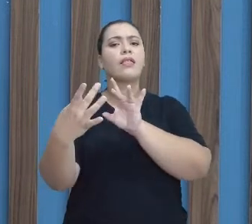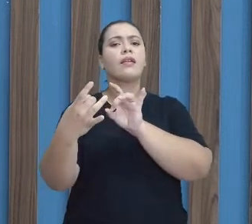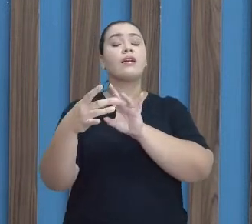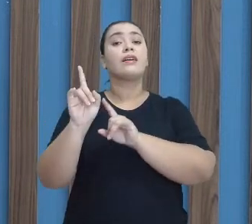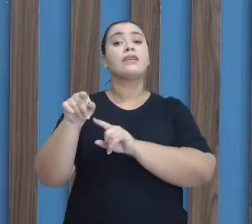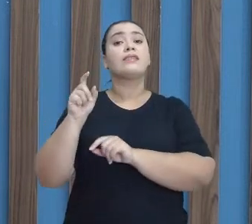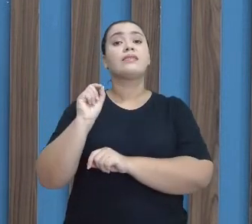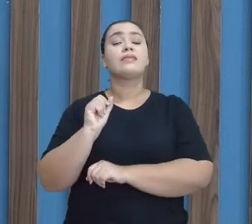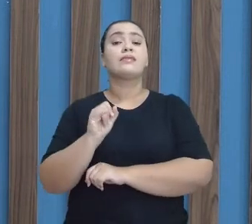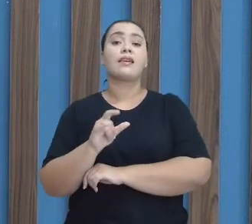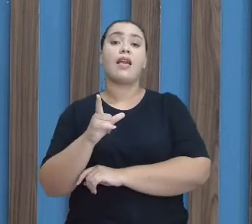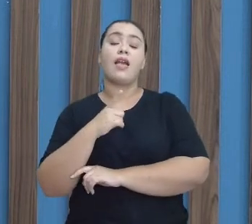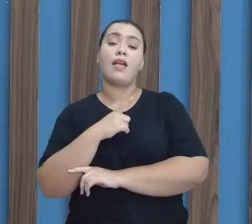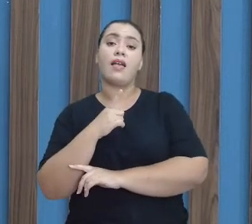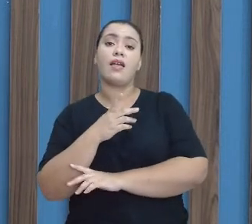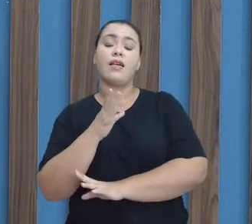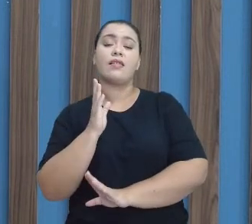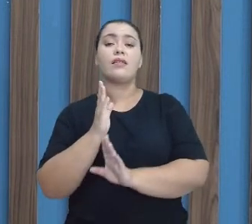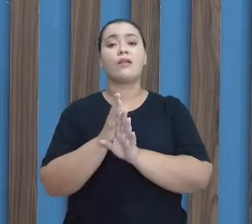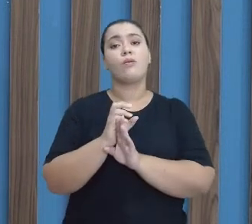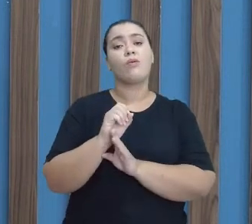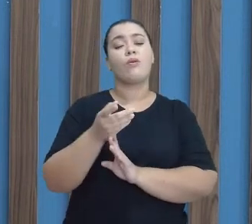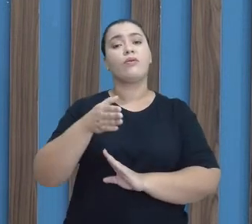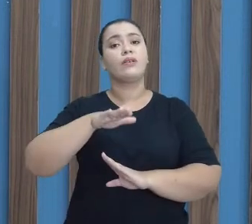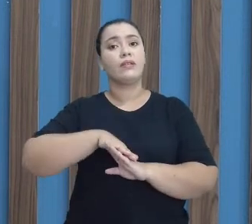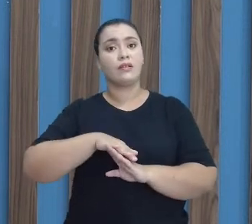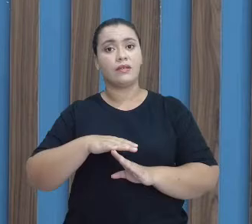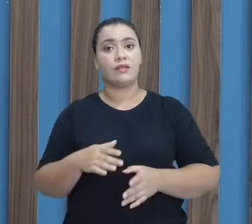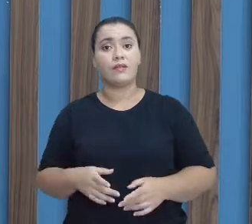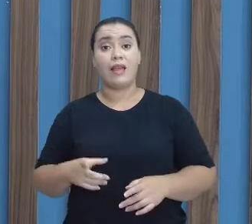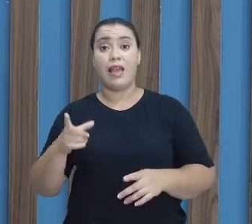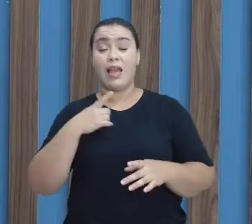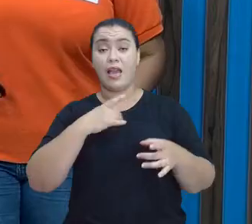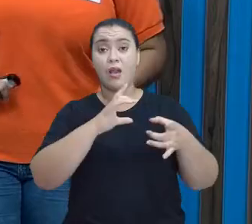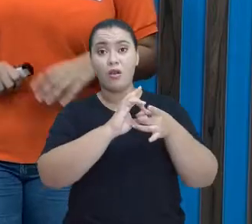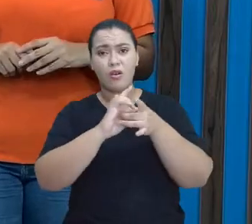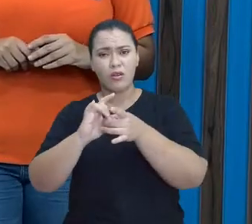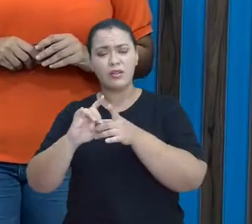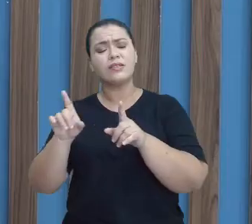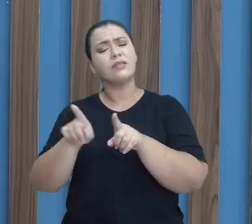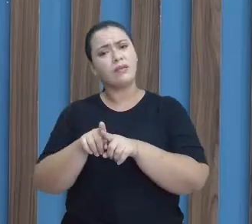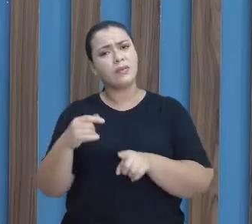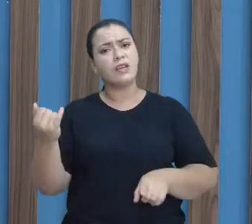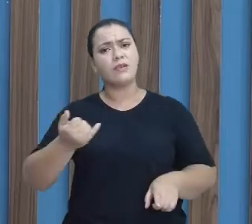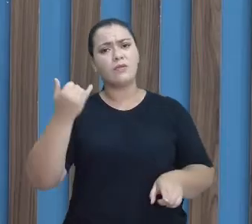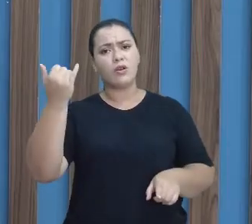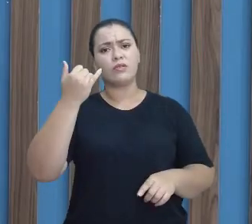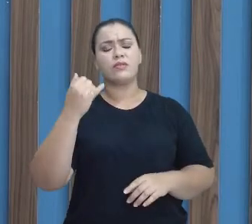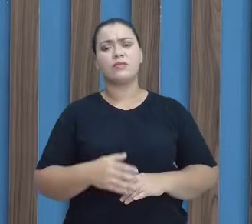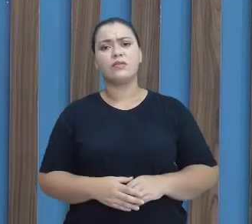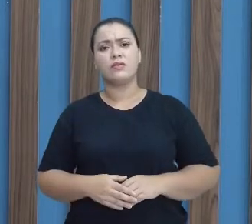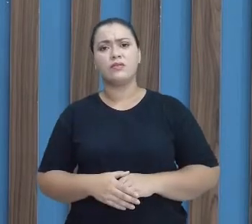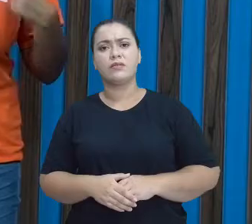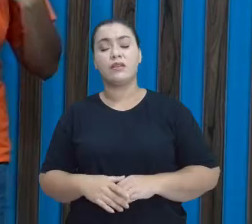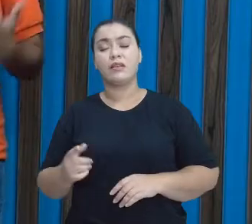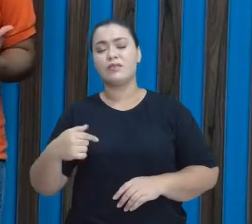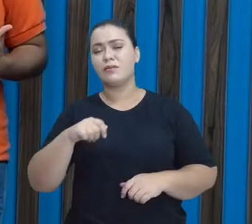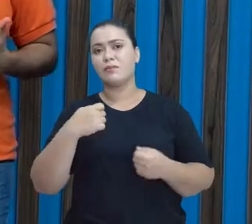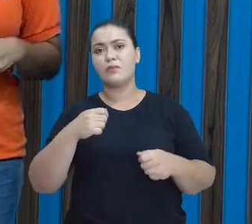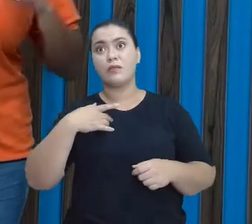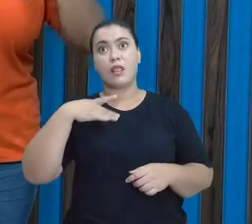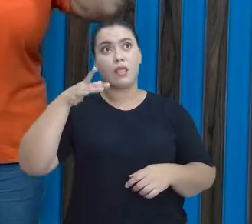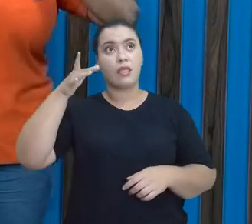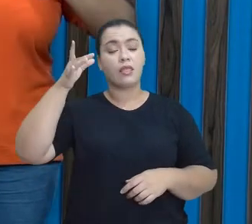é direto ou indireto. Isso. E o contexto também contexto. importa, né? É importante que a gente também não tente